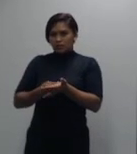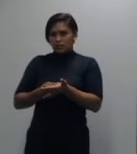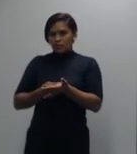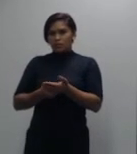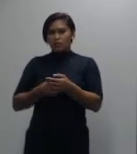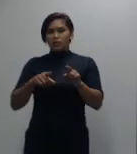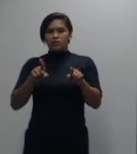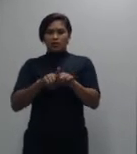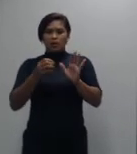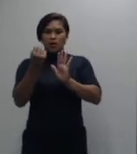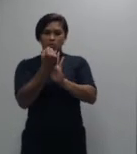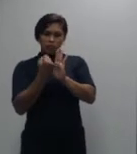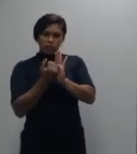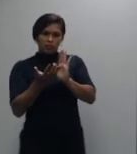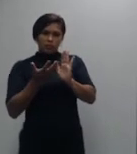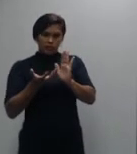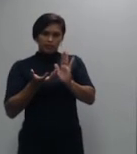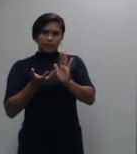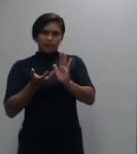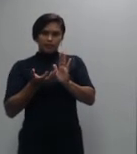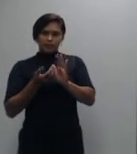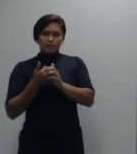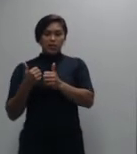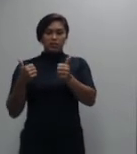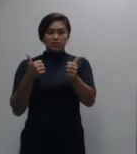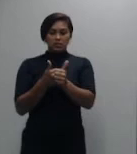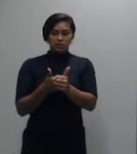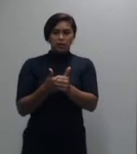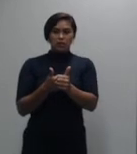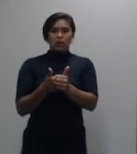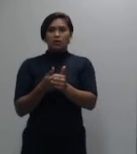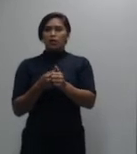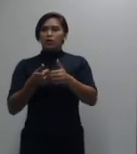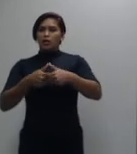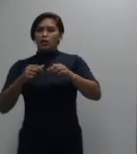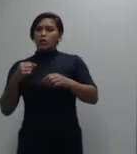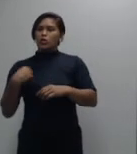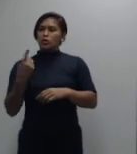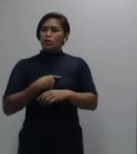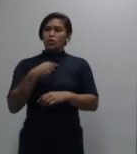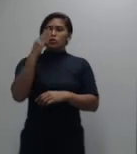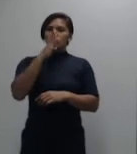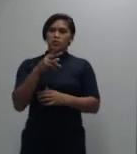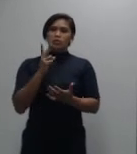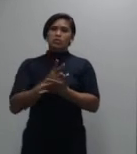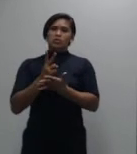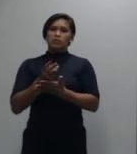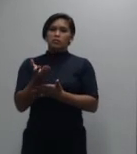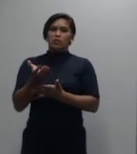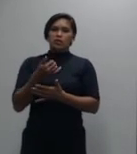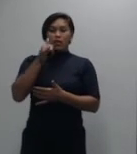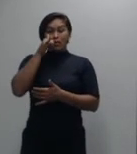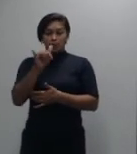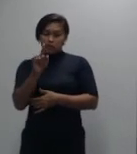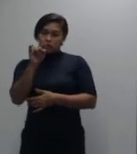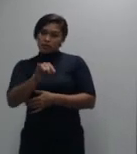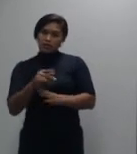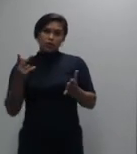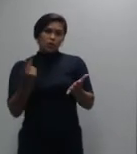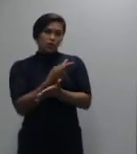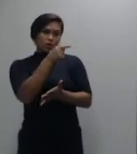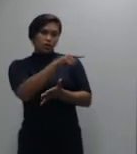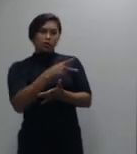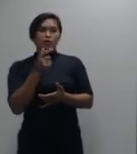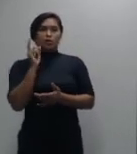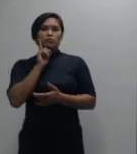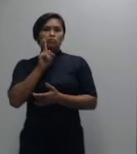buscar no caminho aquilo que nós sempre buscamos evitar que o que aconteceu nos Estados